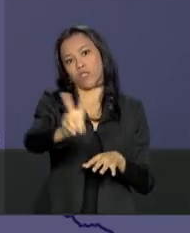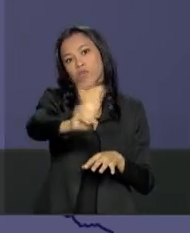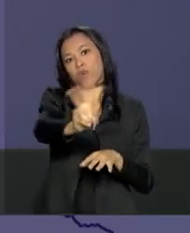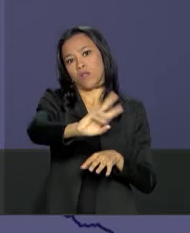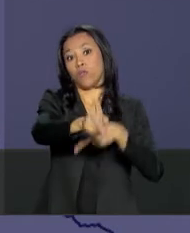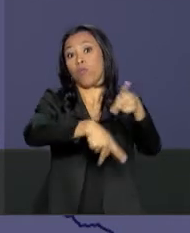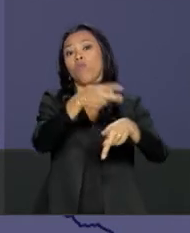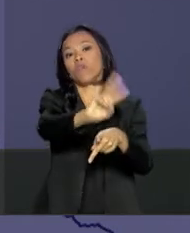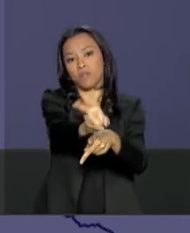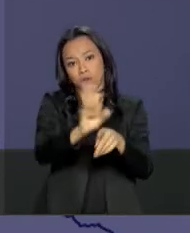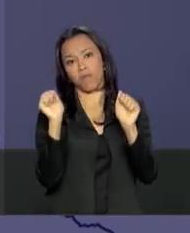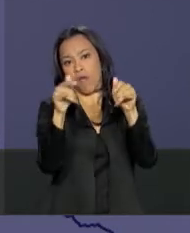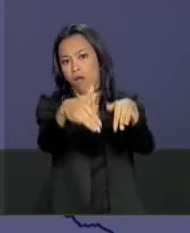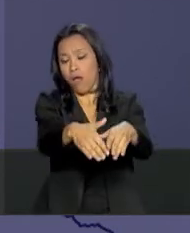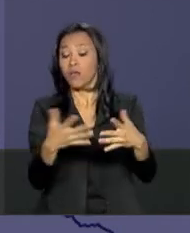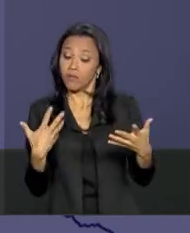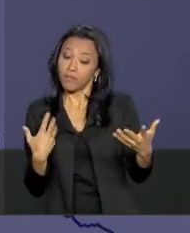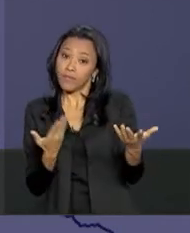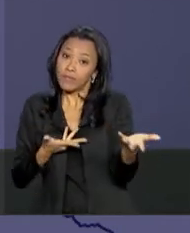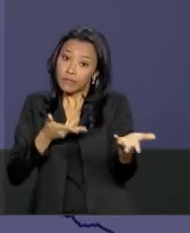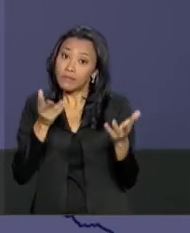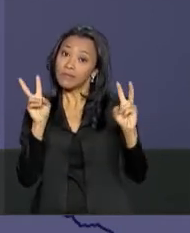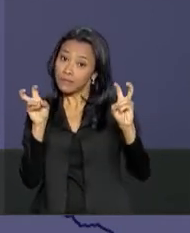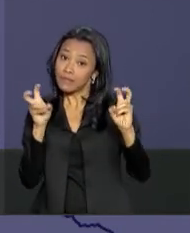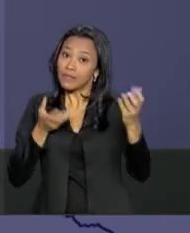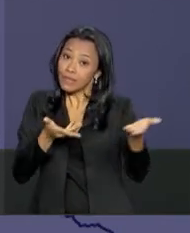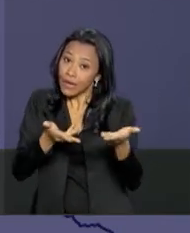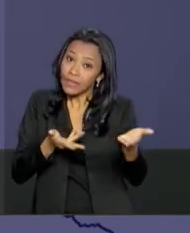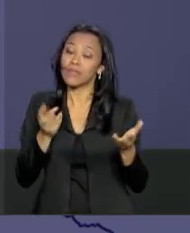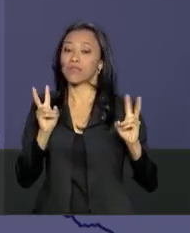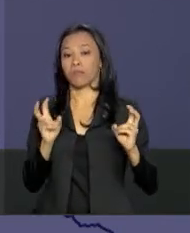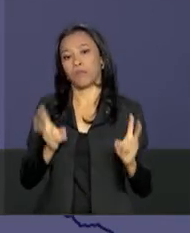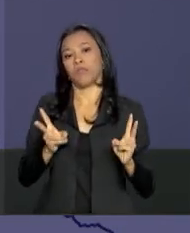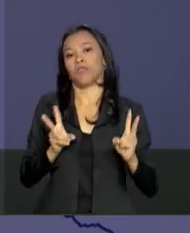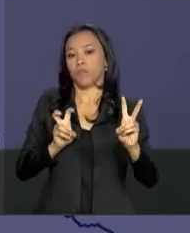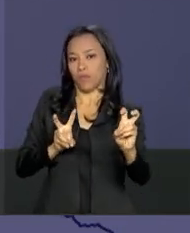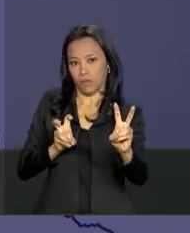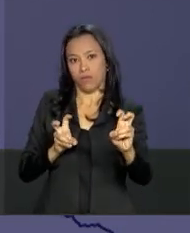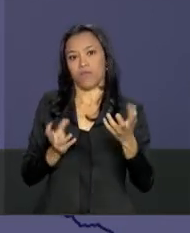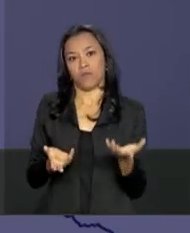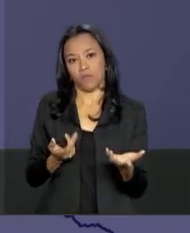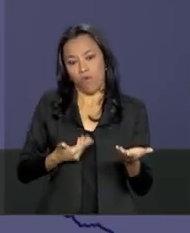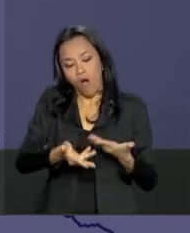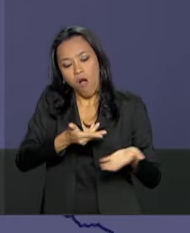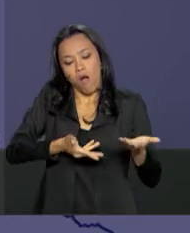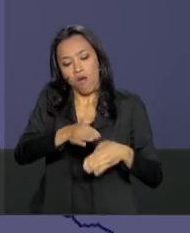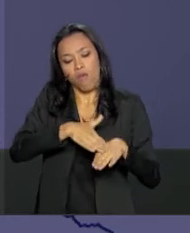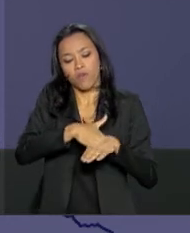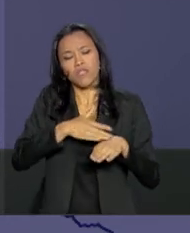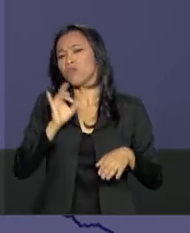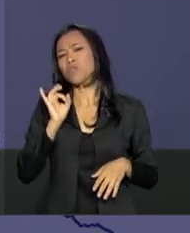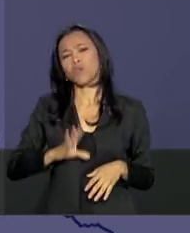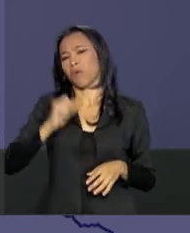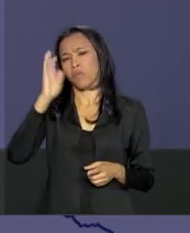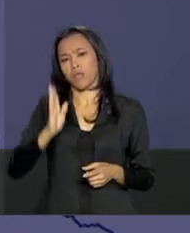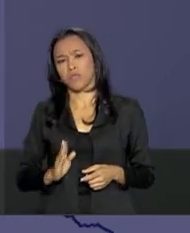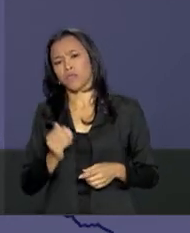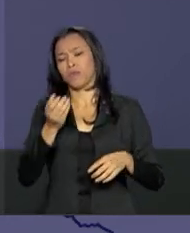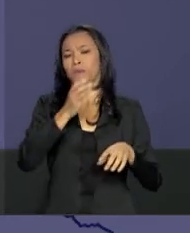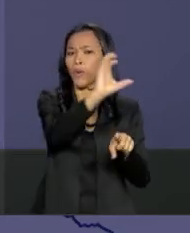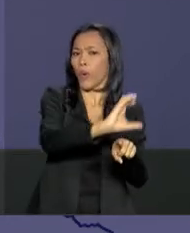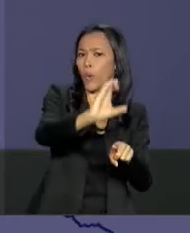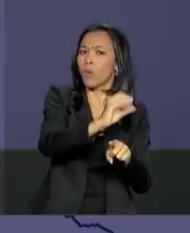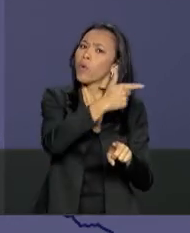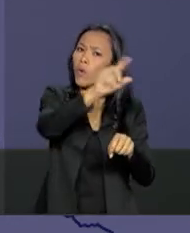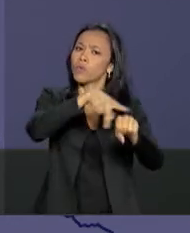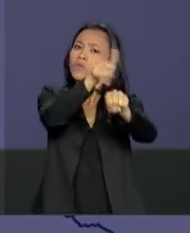tratar conjuntamente as informações sobre essas migrações mas não só entre brasil e colômbia também com os